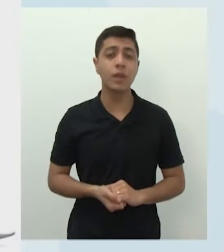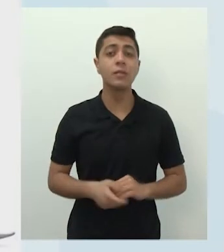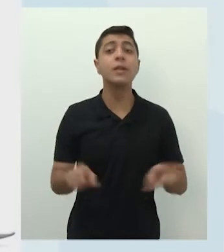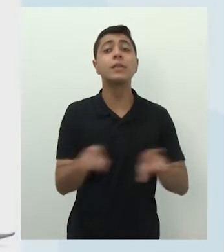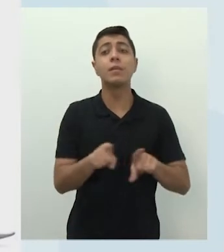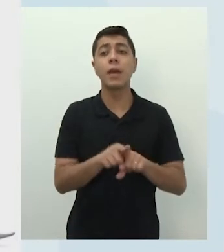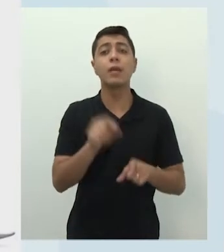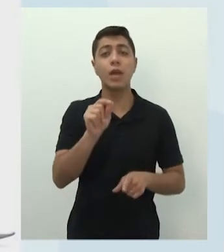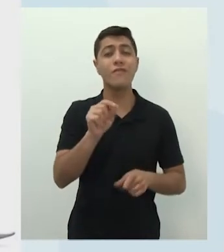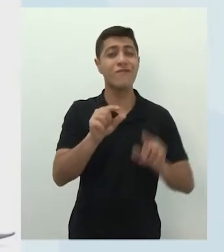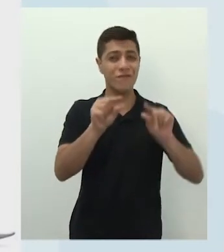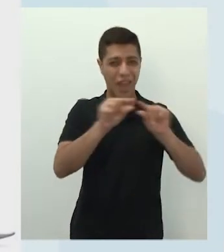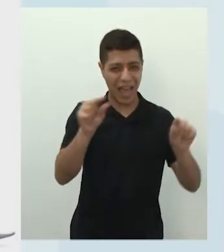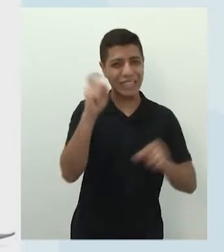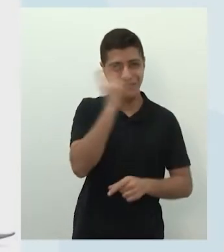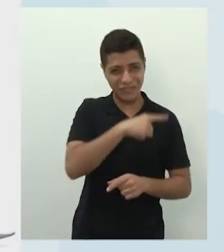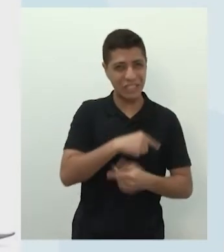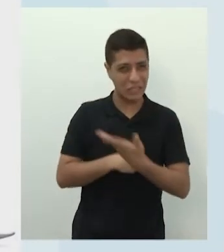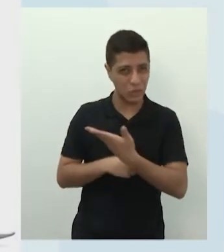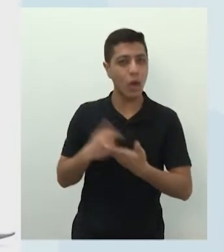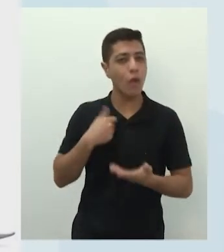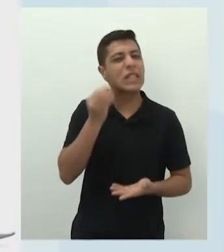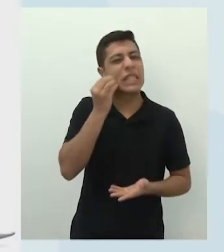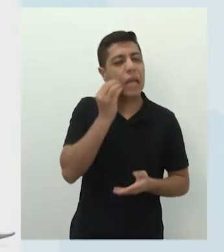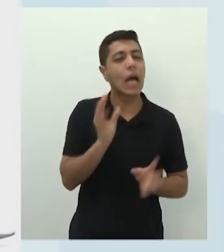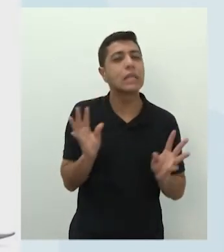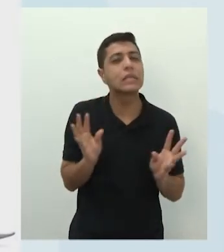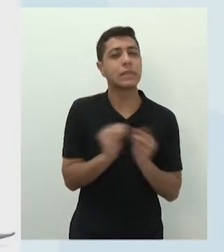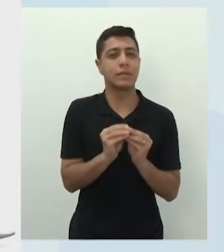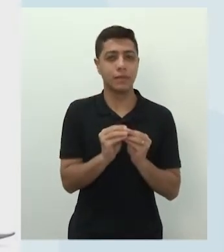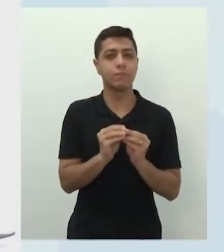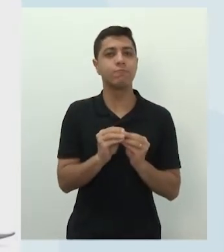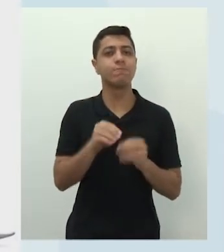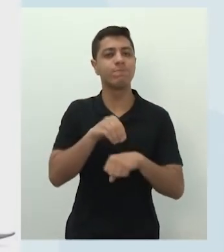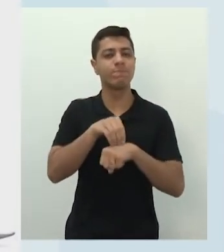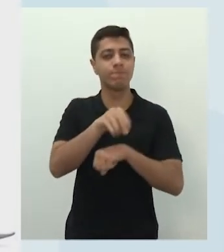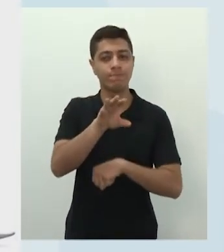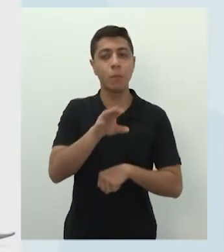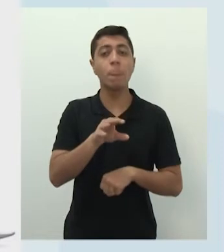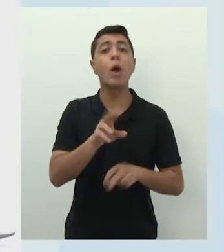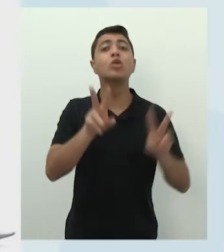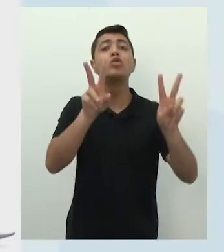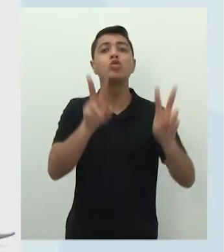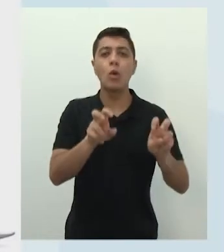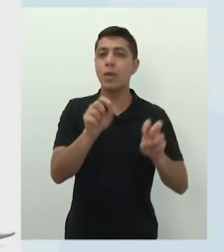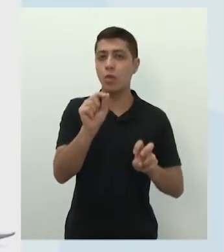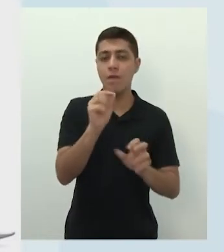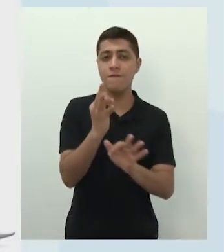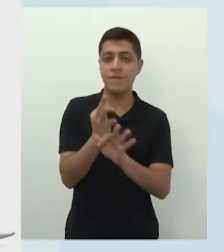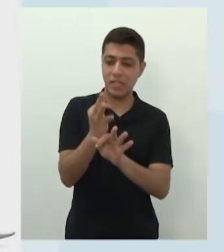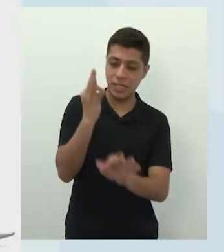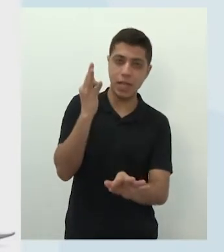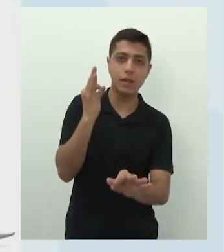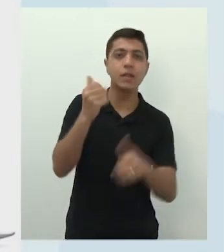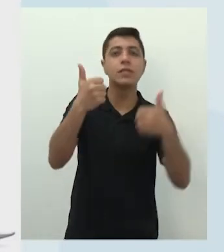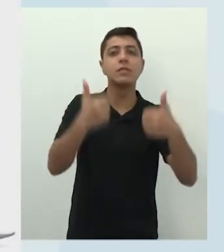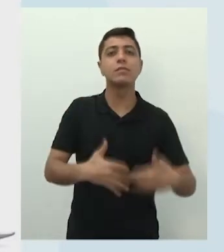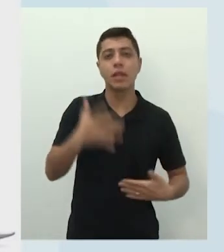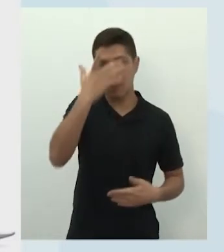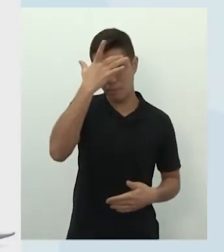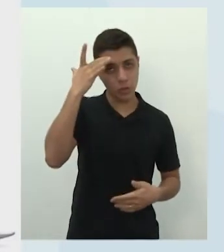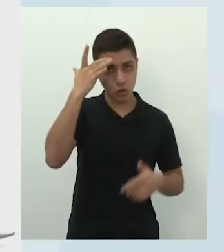Deixa eu traduzir isso. Isso é um nome que vem da física. Isso significa cada vez mais a distância entre as pessoas